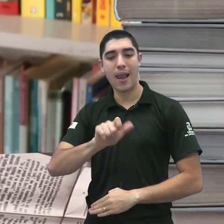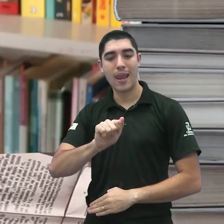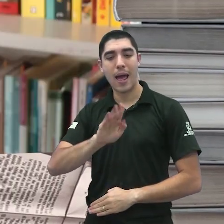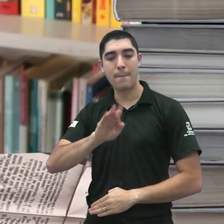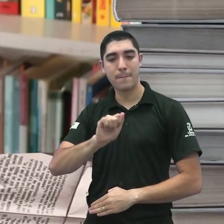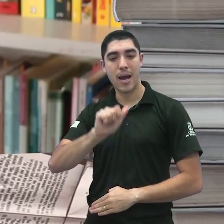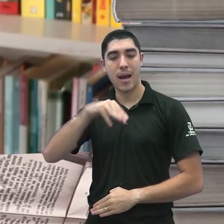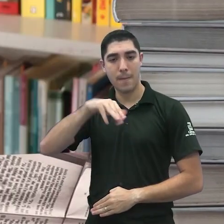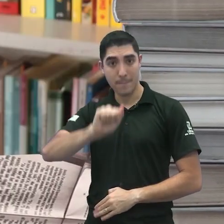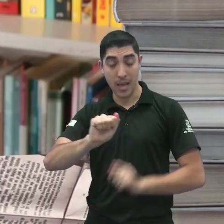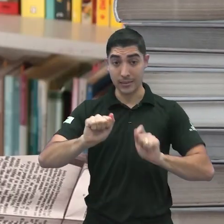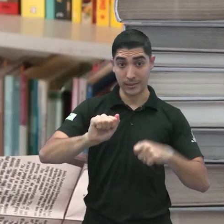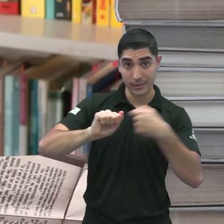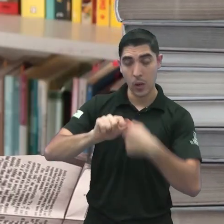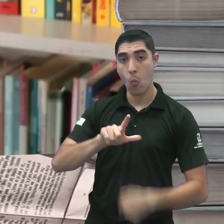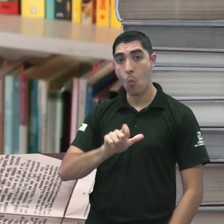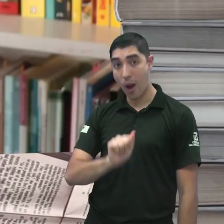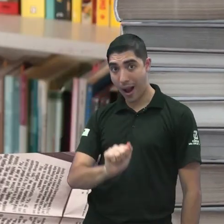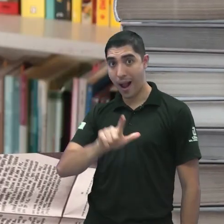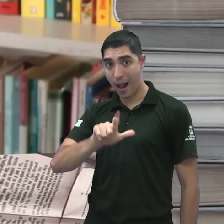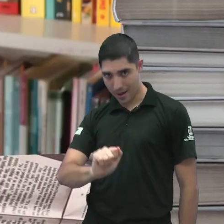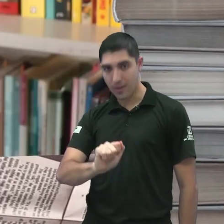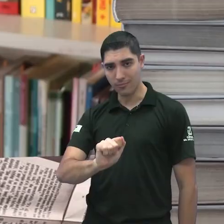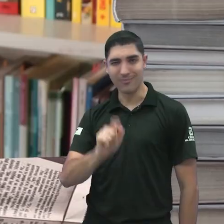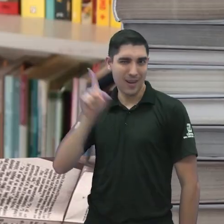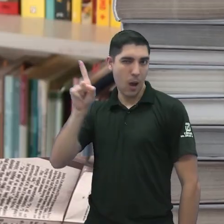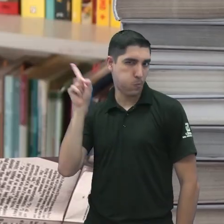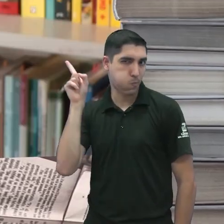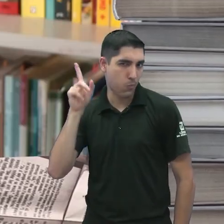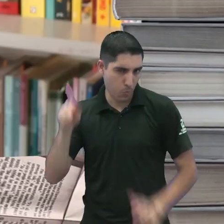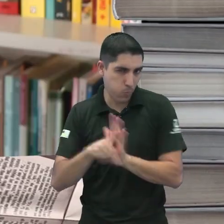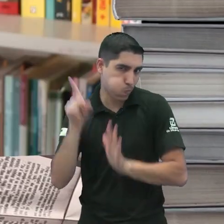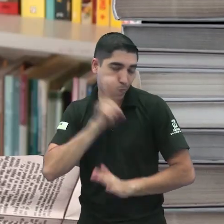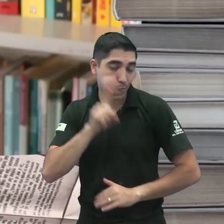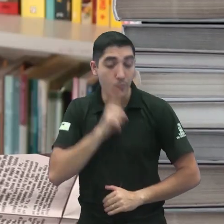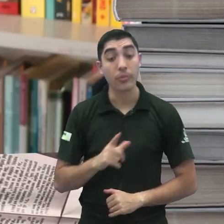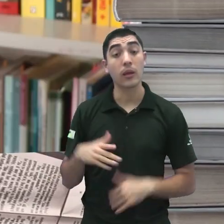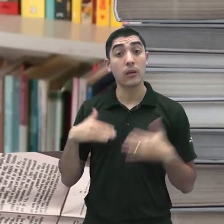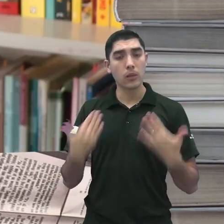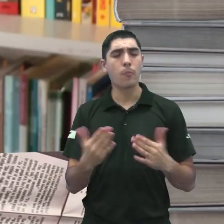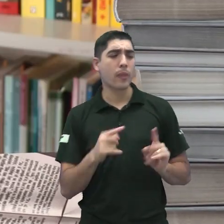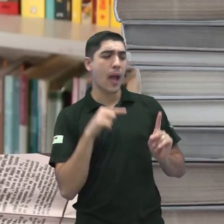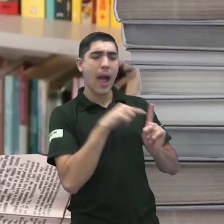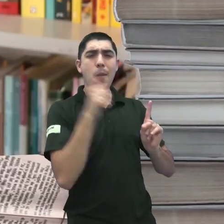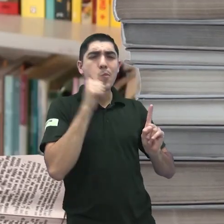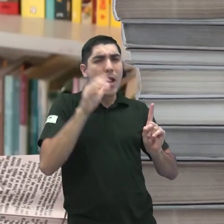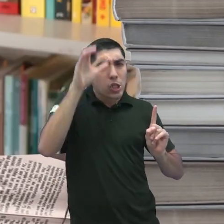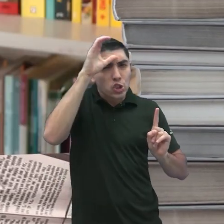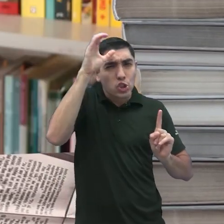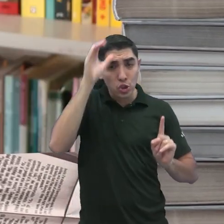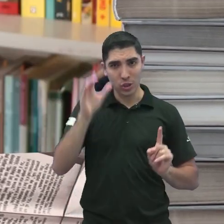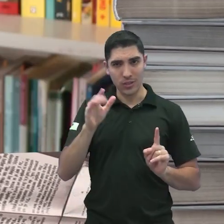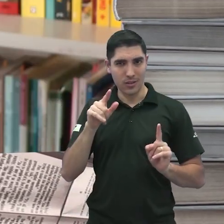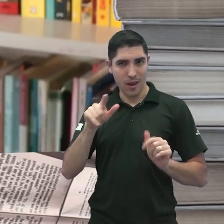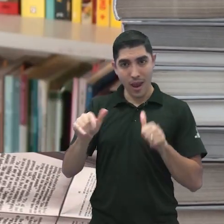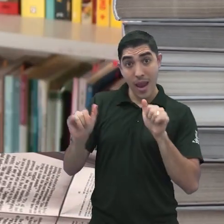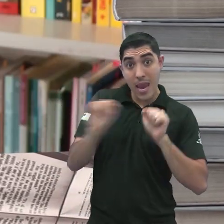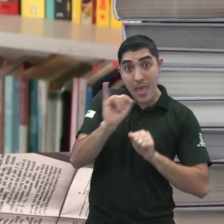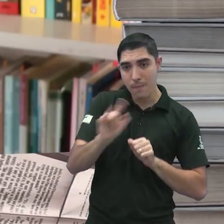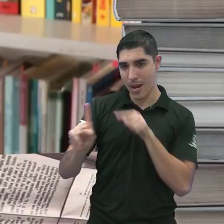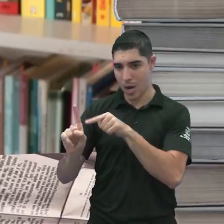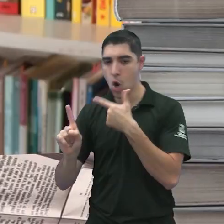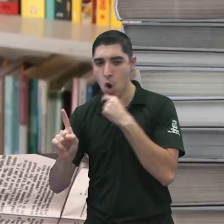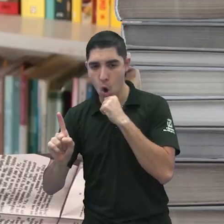aqui para discutir essa questão dos preconceitos, que é a tia Alexandra, a irmã do Atticus, que em certa medida acaba